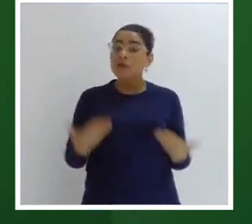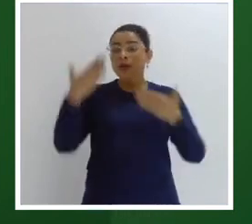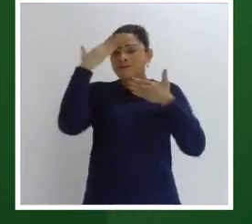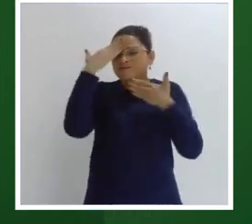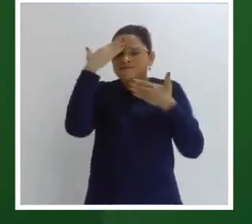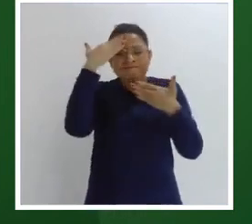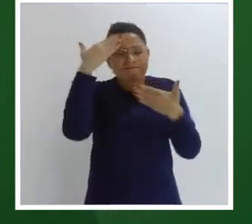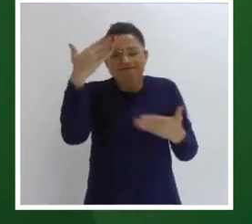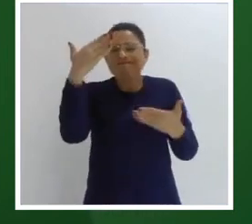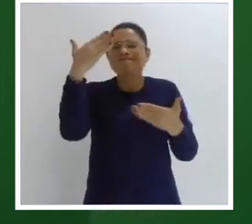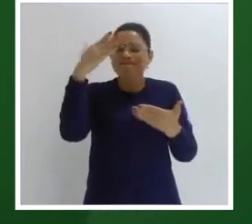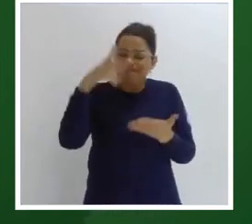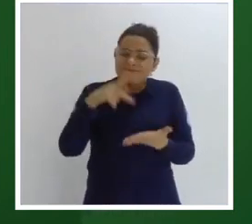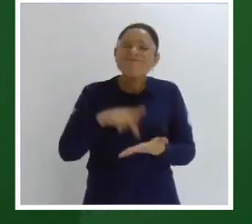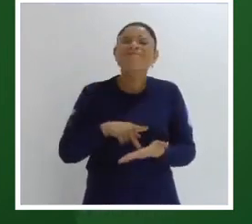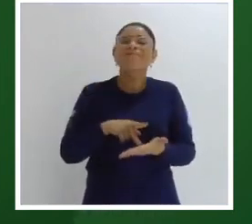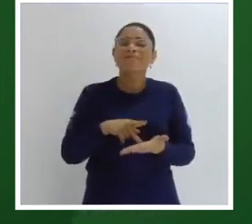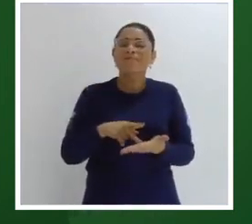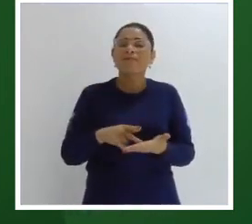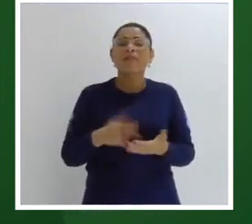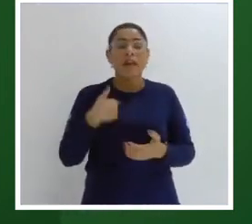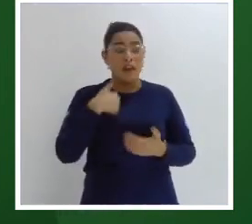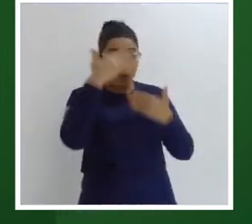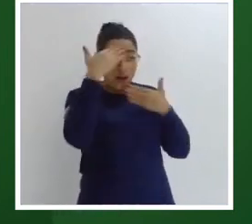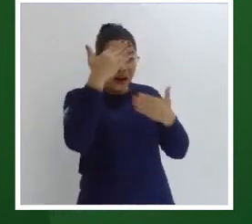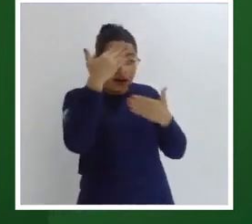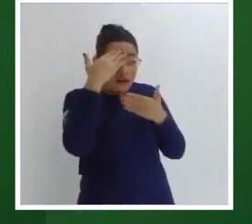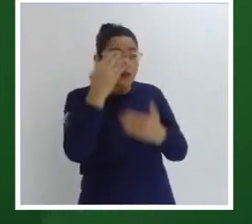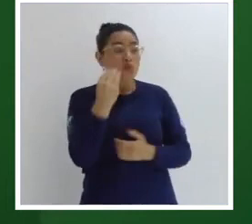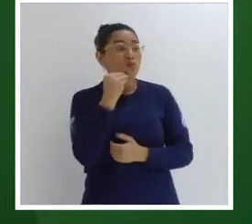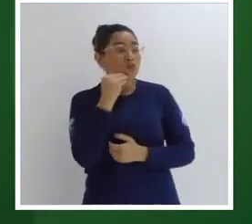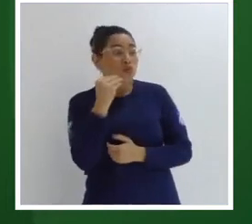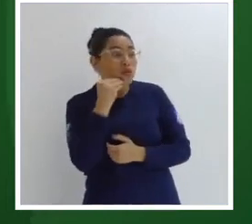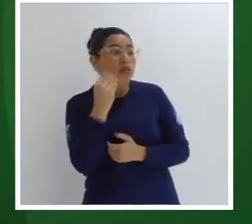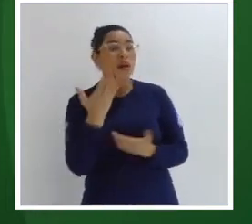muitíssimo né Espero que essa oportunidade